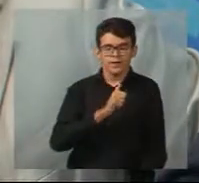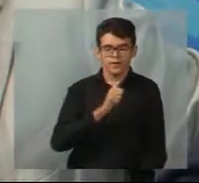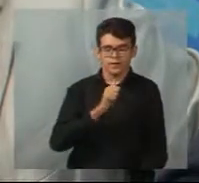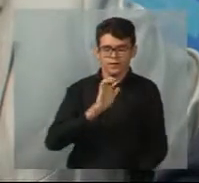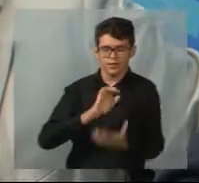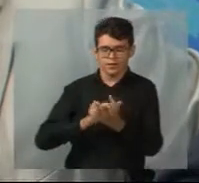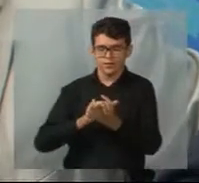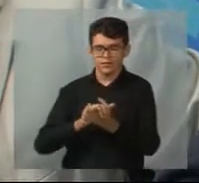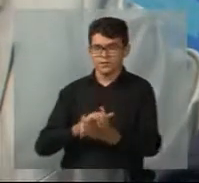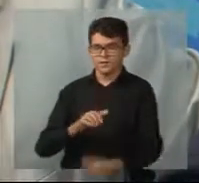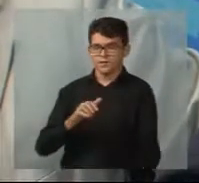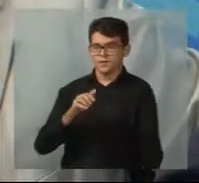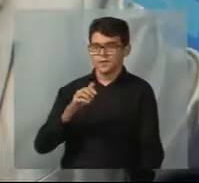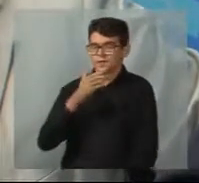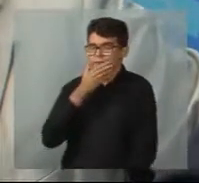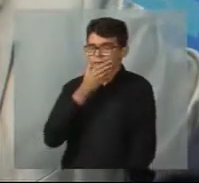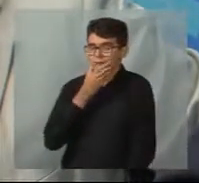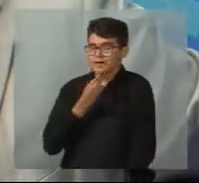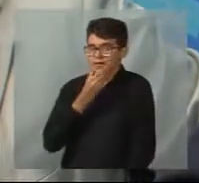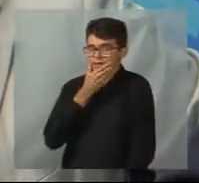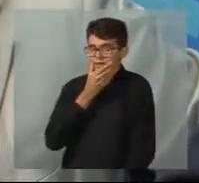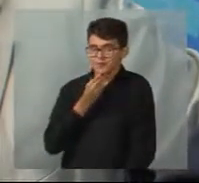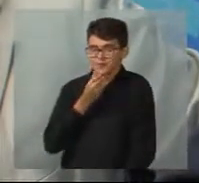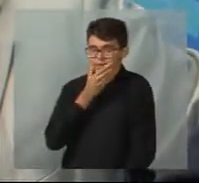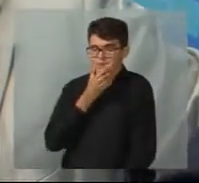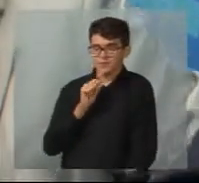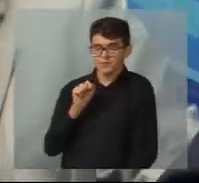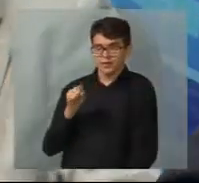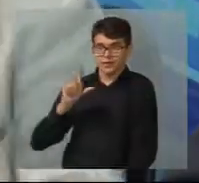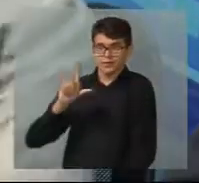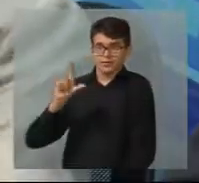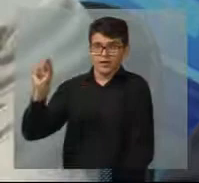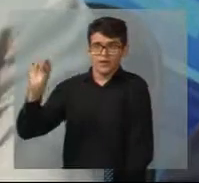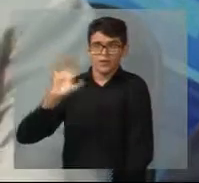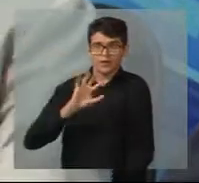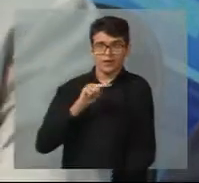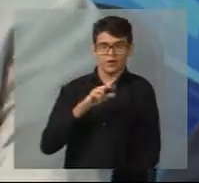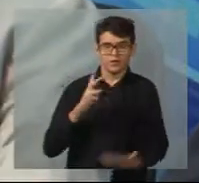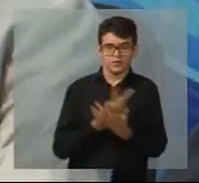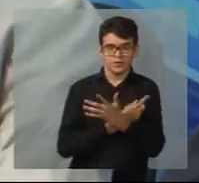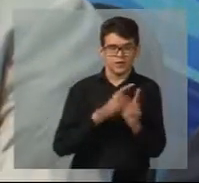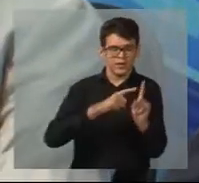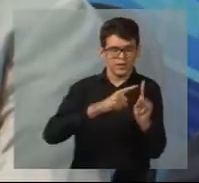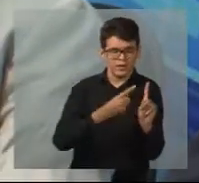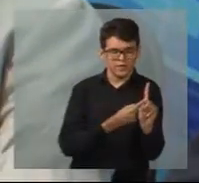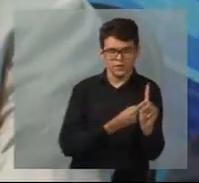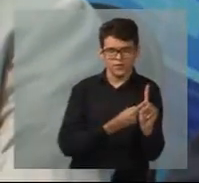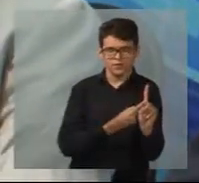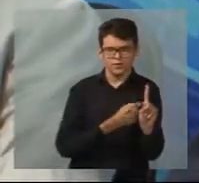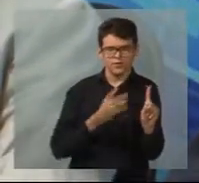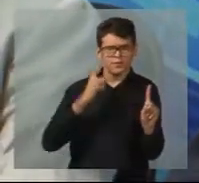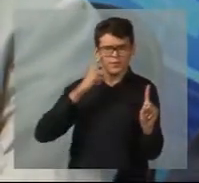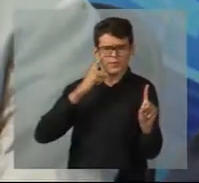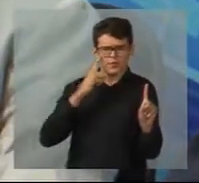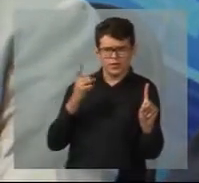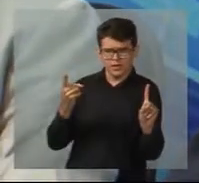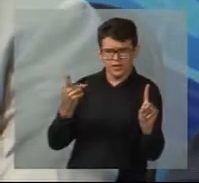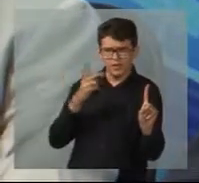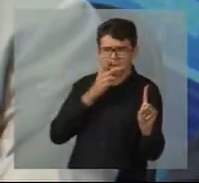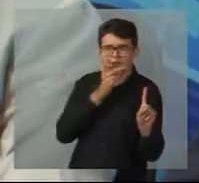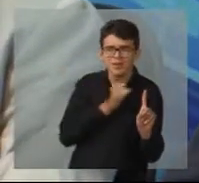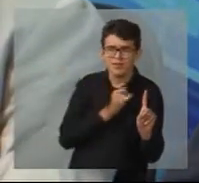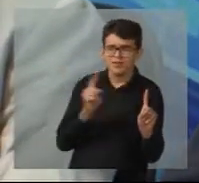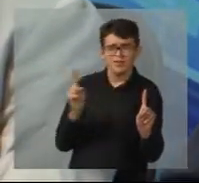quem pratica crime de corrupção passiva ou mesmo de concussão não vai assinar documento